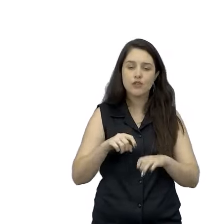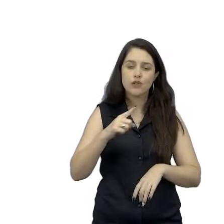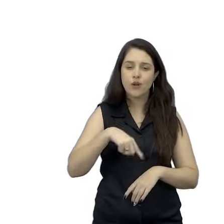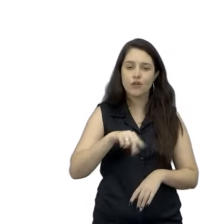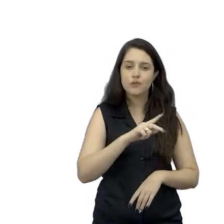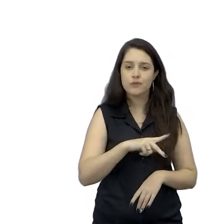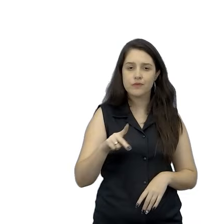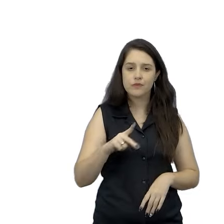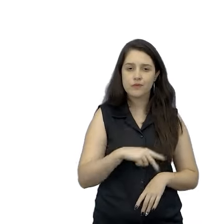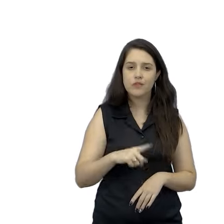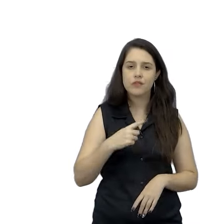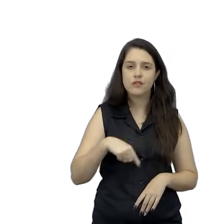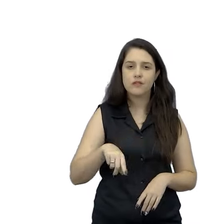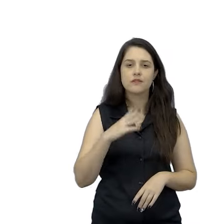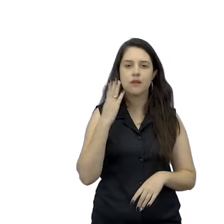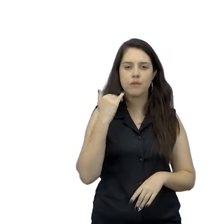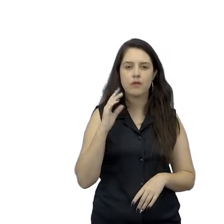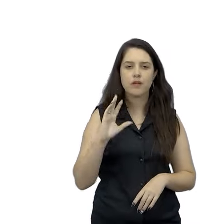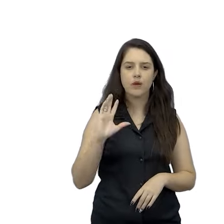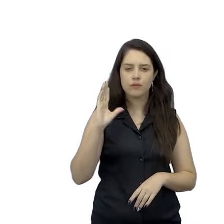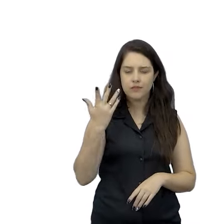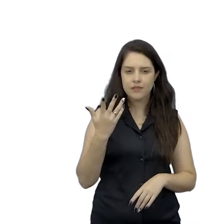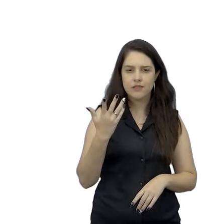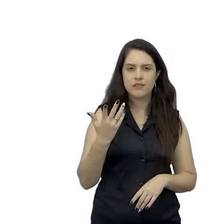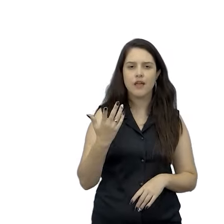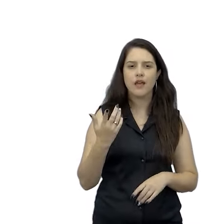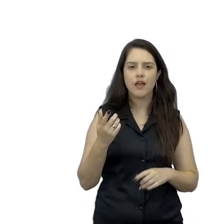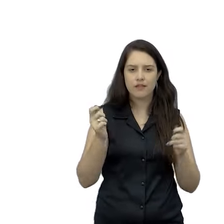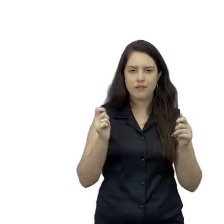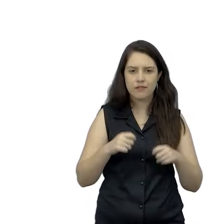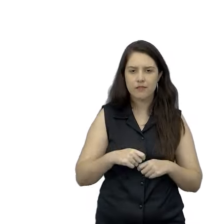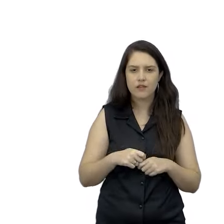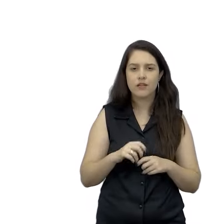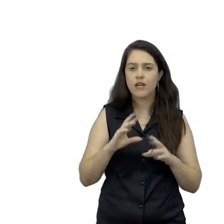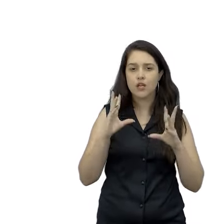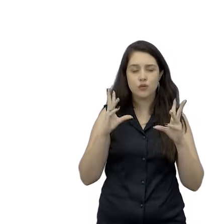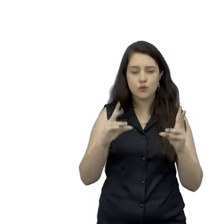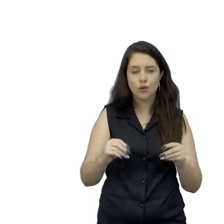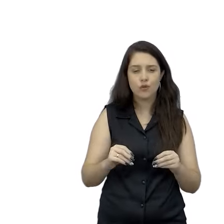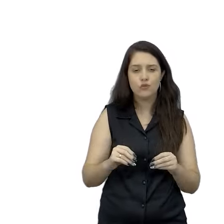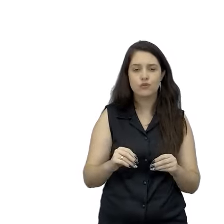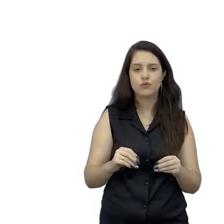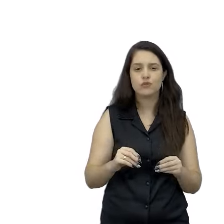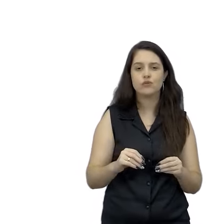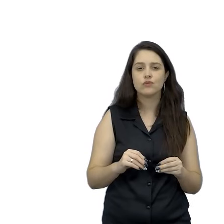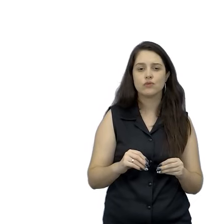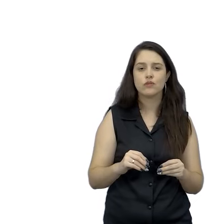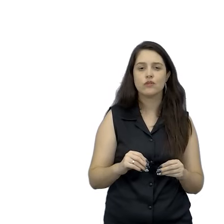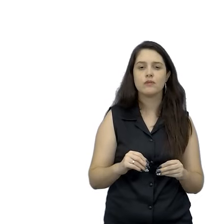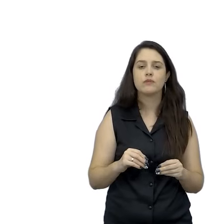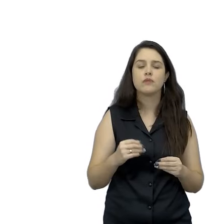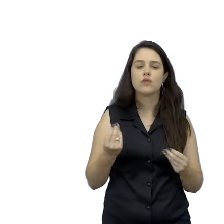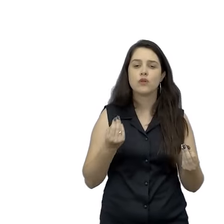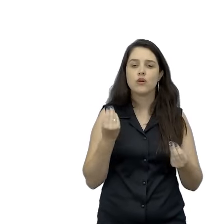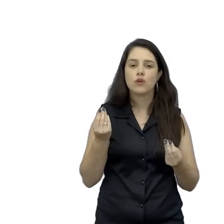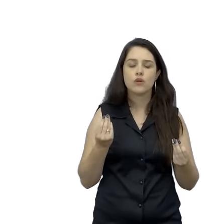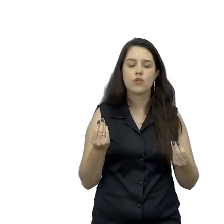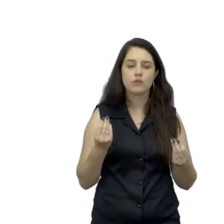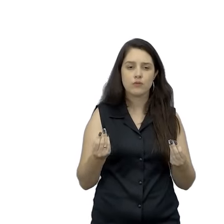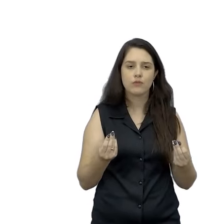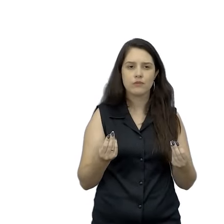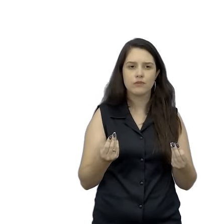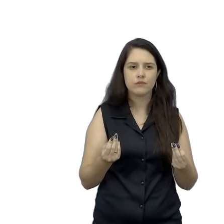professores, nós temos o dever de apresentar essa variedade. Também temos que ser leitores para ser exemplo, né? Não adianta nada, por exemplo, eu falar para o meu